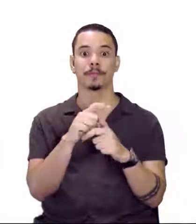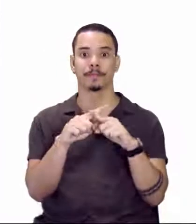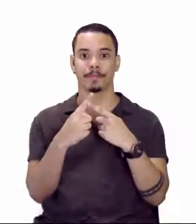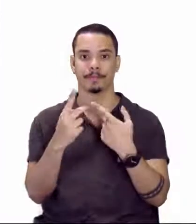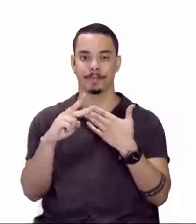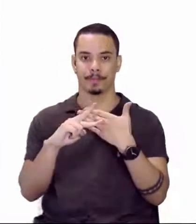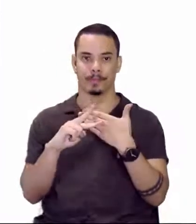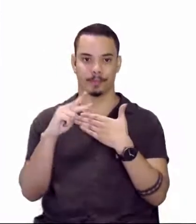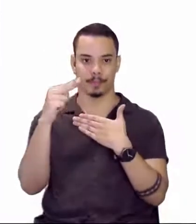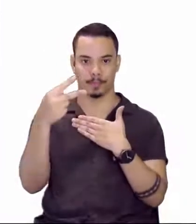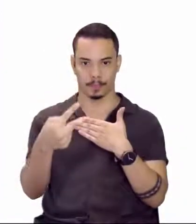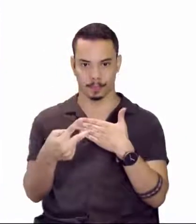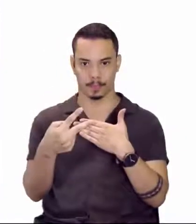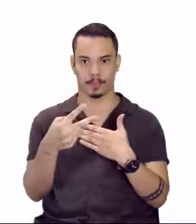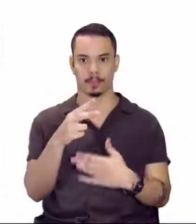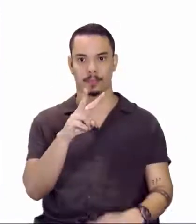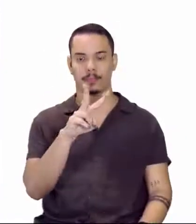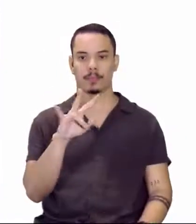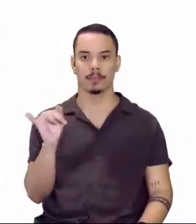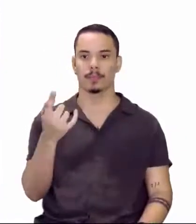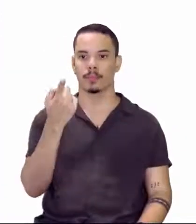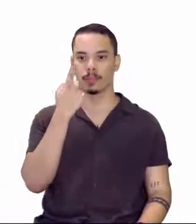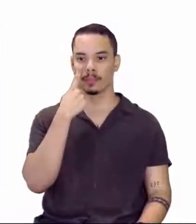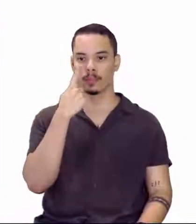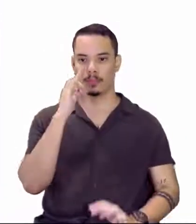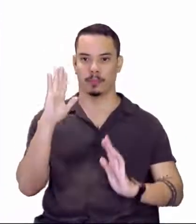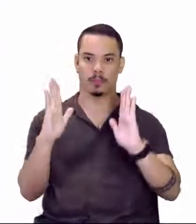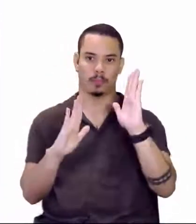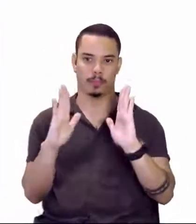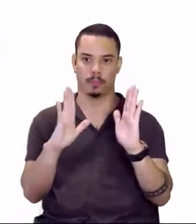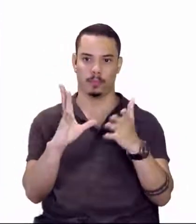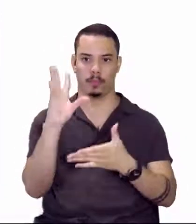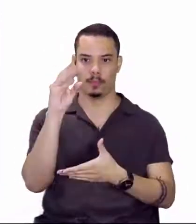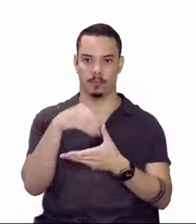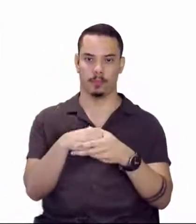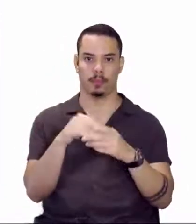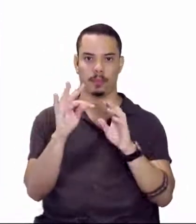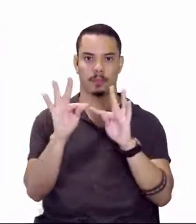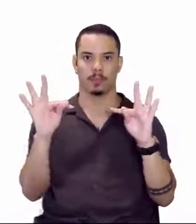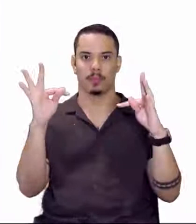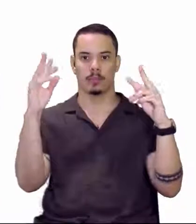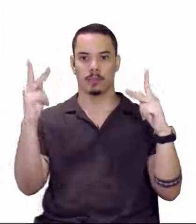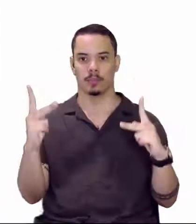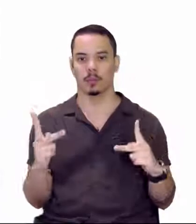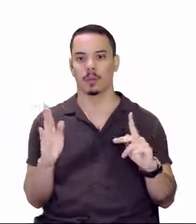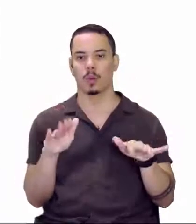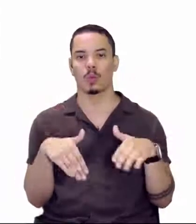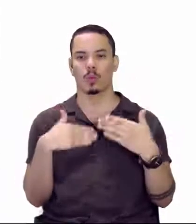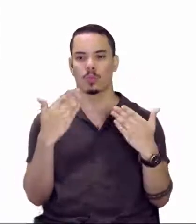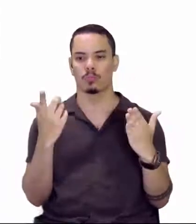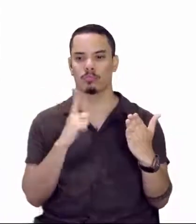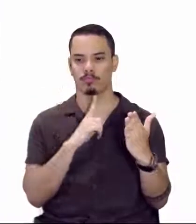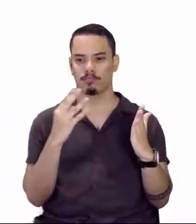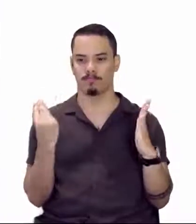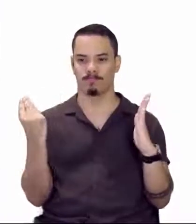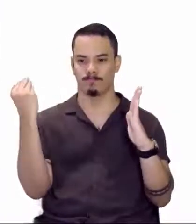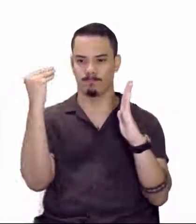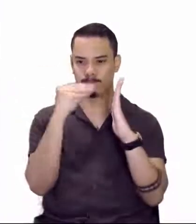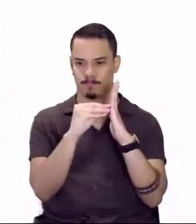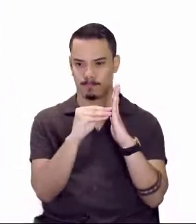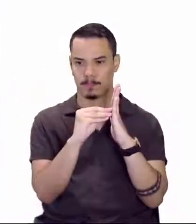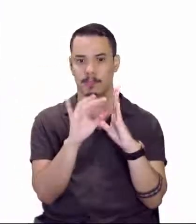Consequentemente, você vai ter o período na tabela periódica no qual aquele elemento se situa.